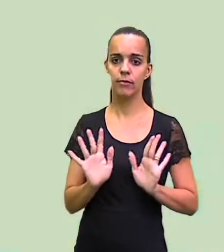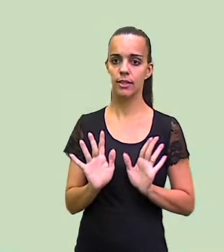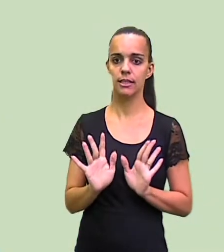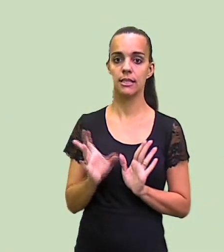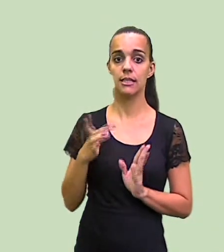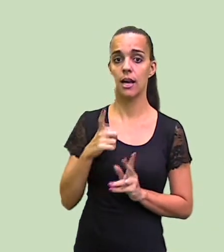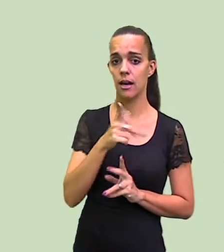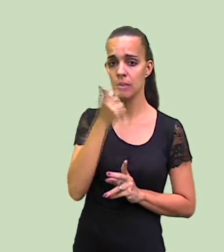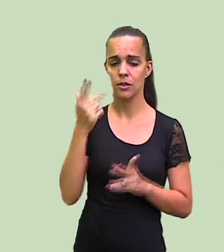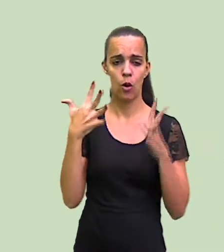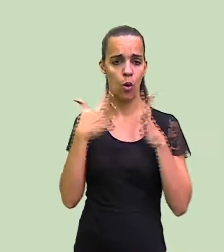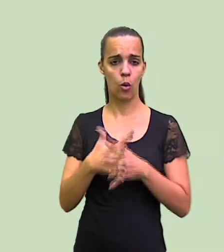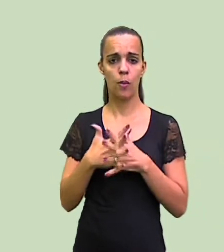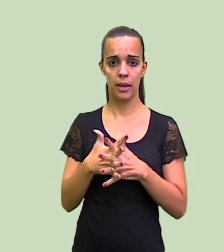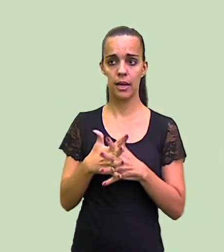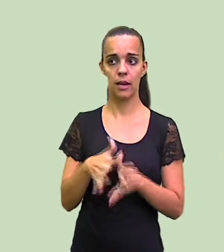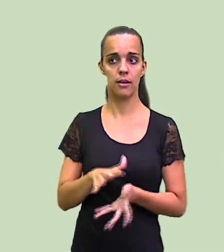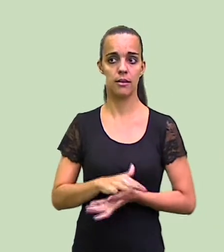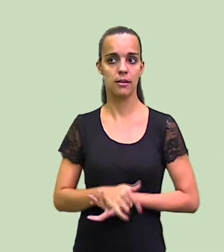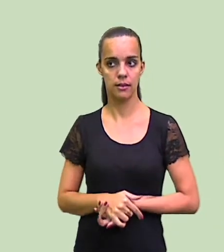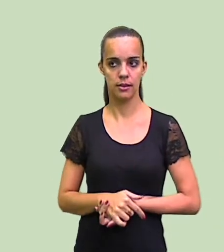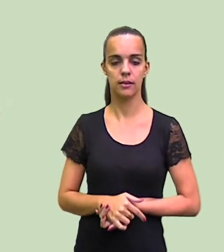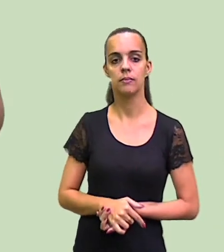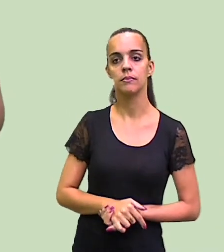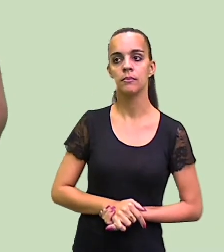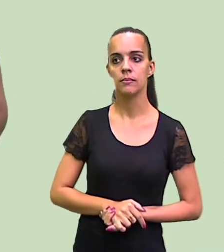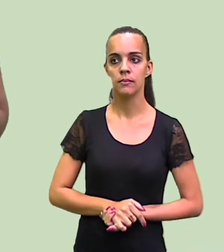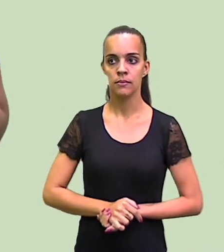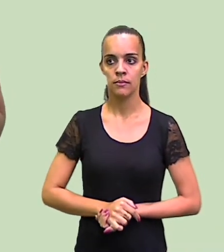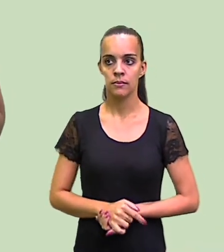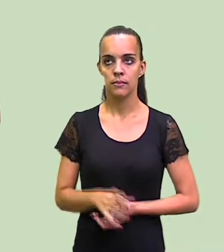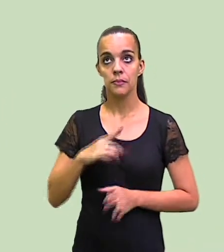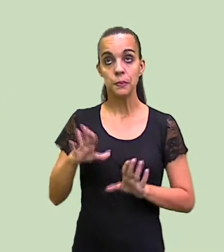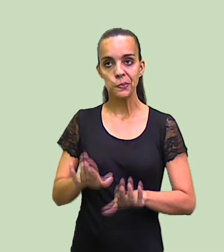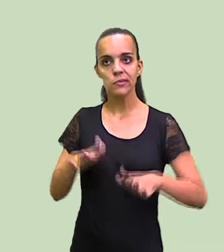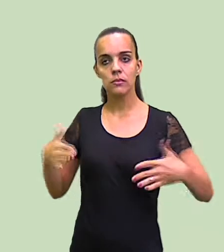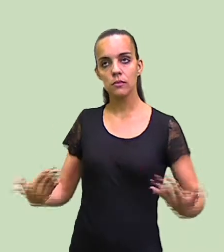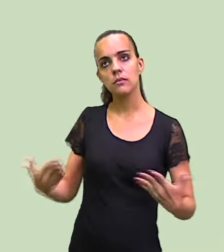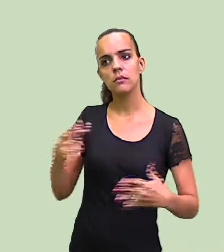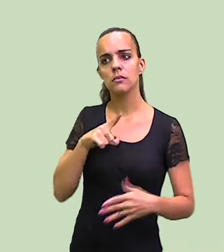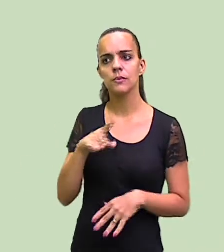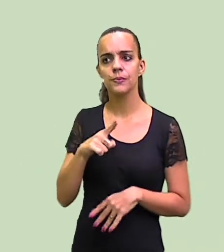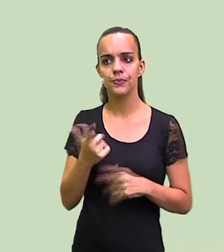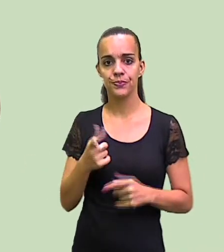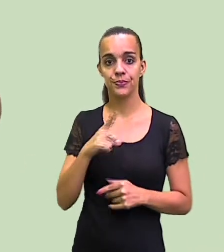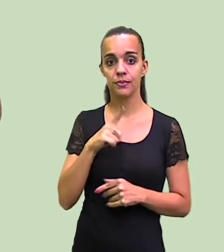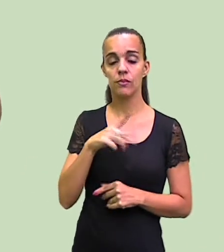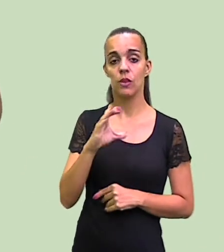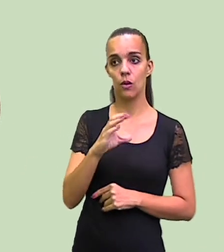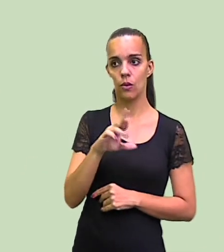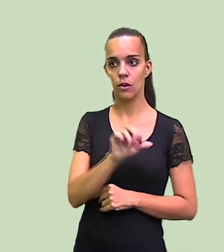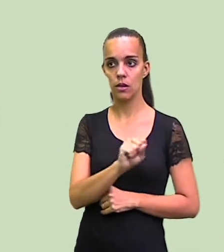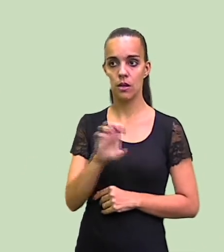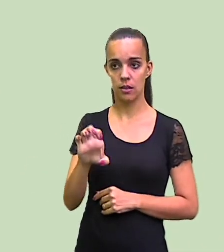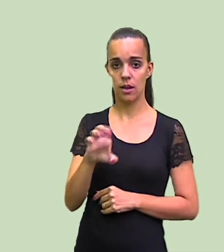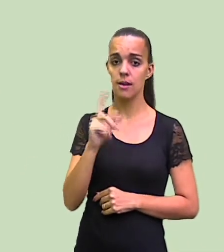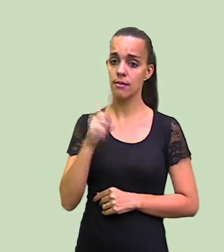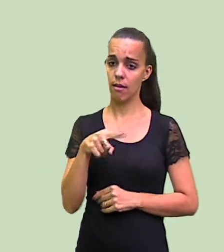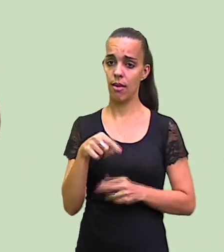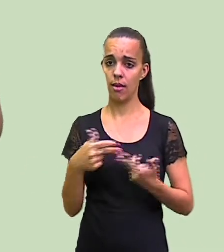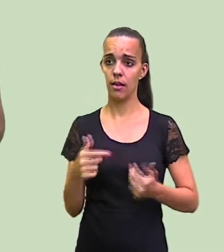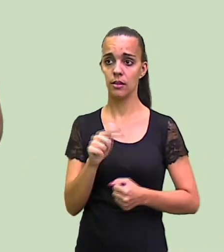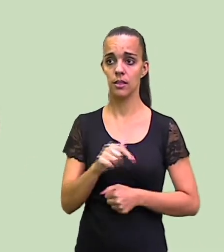então não precisa ficar repetindo o A na fala também. Então, em 90% dos casos, a crase é